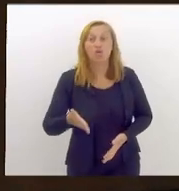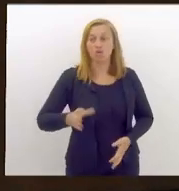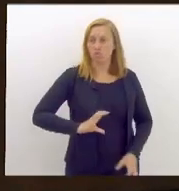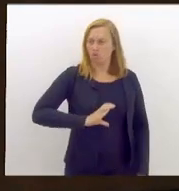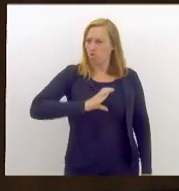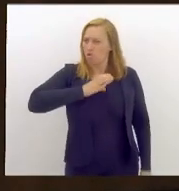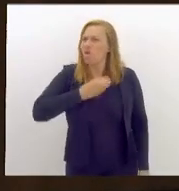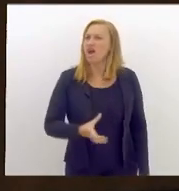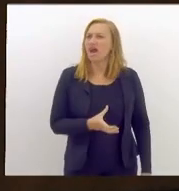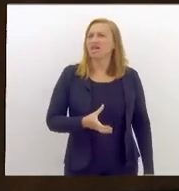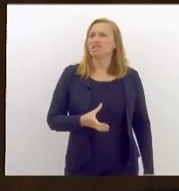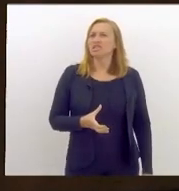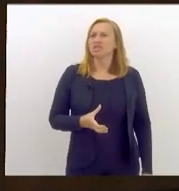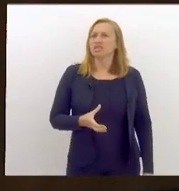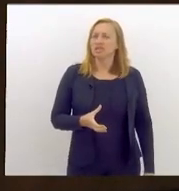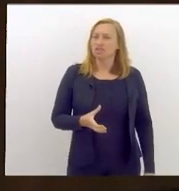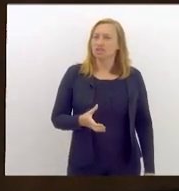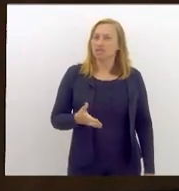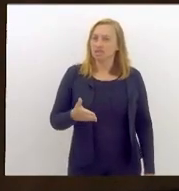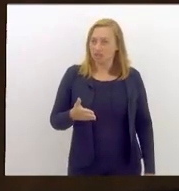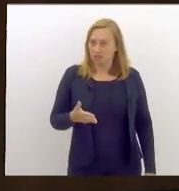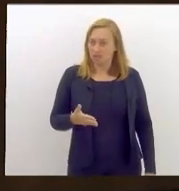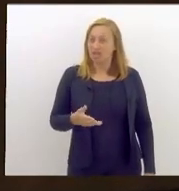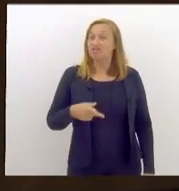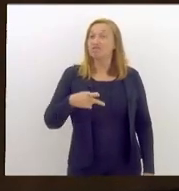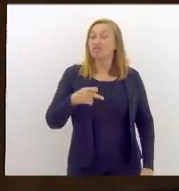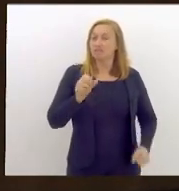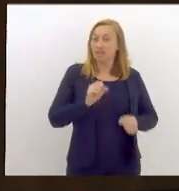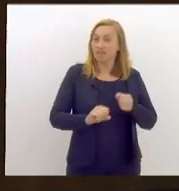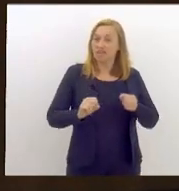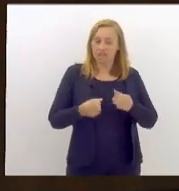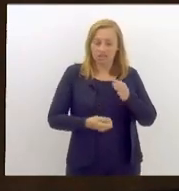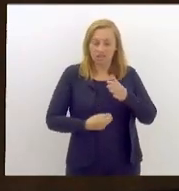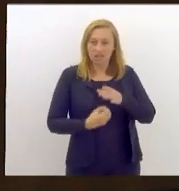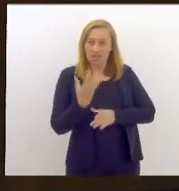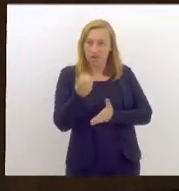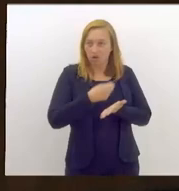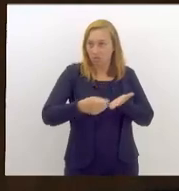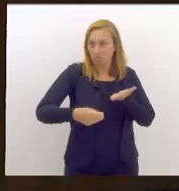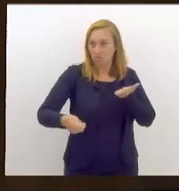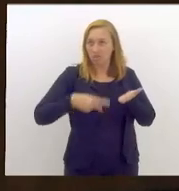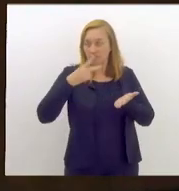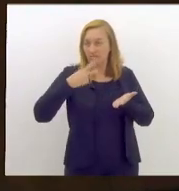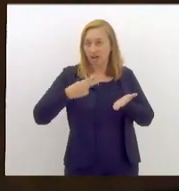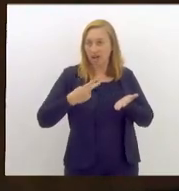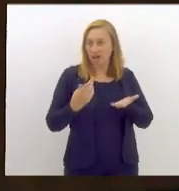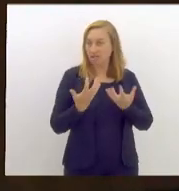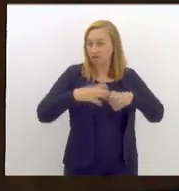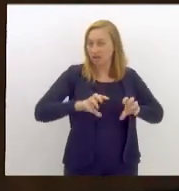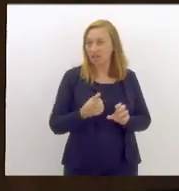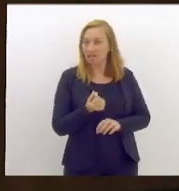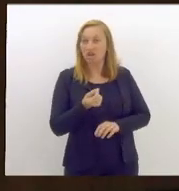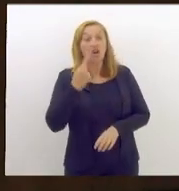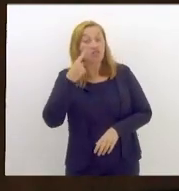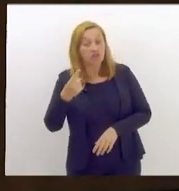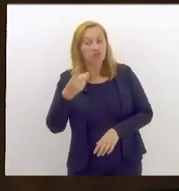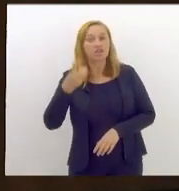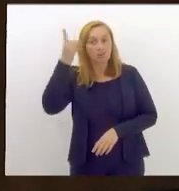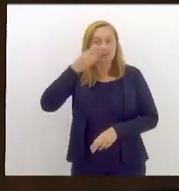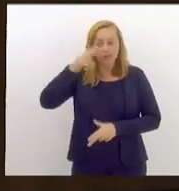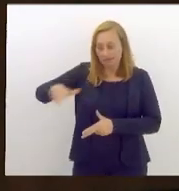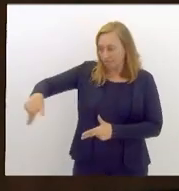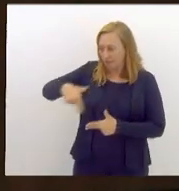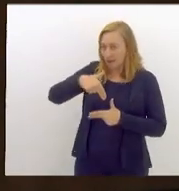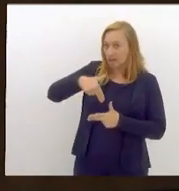a decência a hombridade de fazer um documento Abrindo mão vidaputados falando na Tribuna senhor presidente